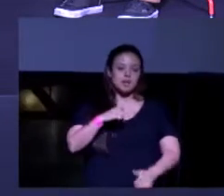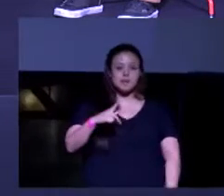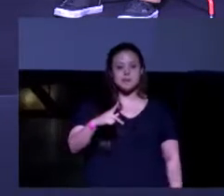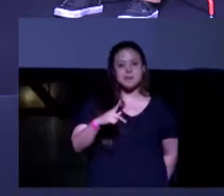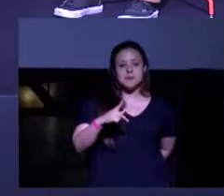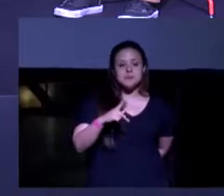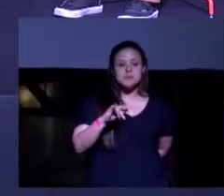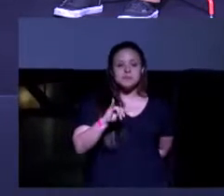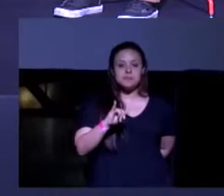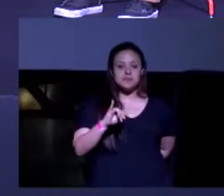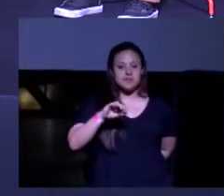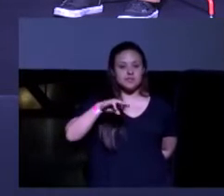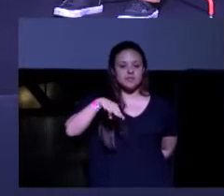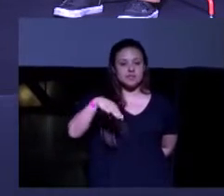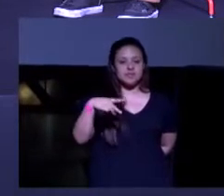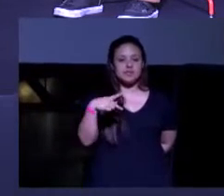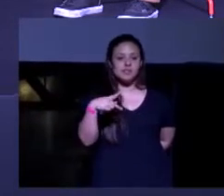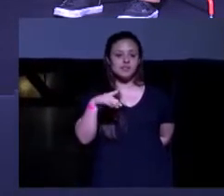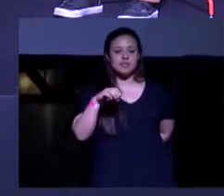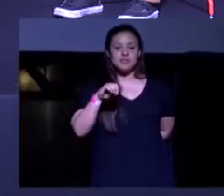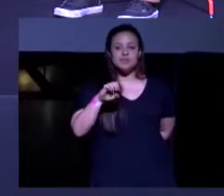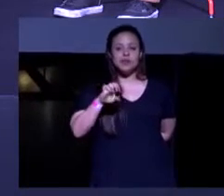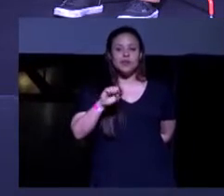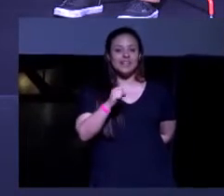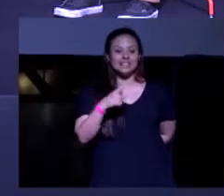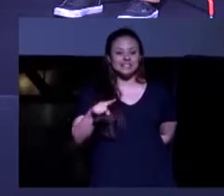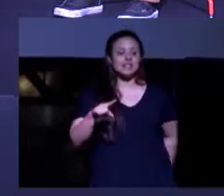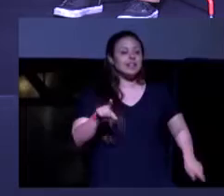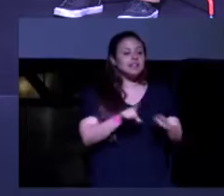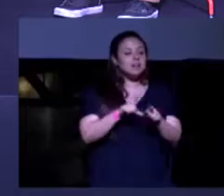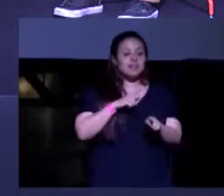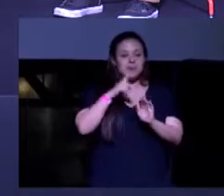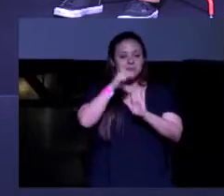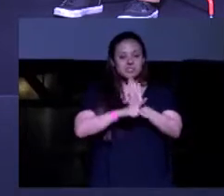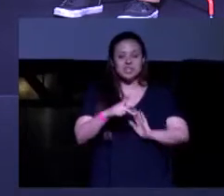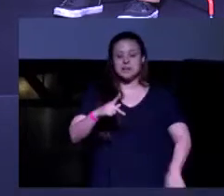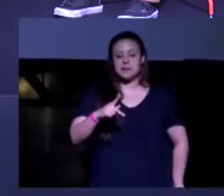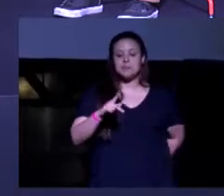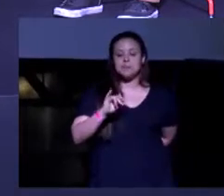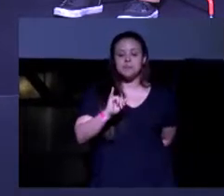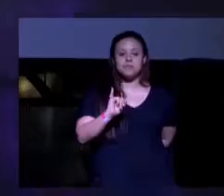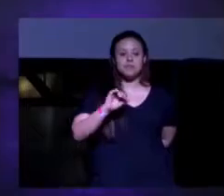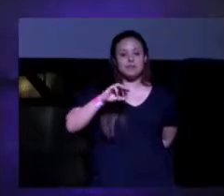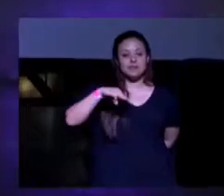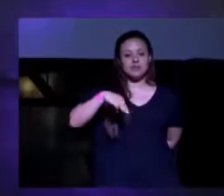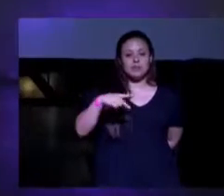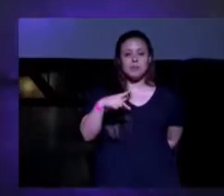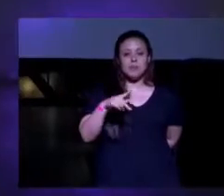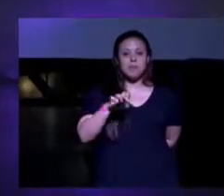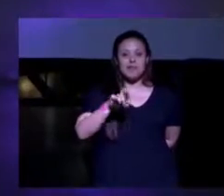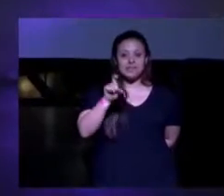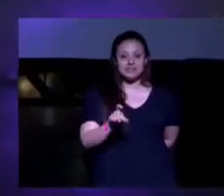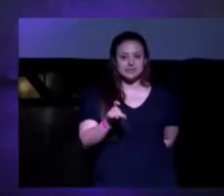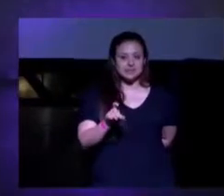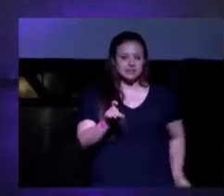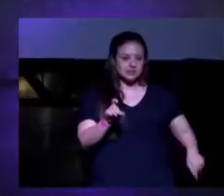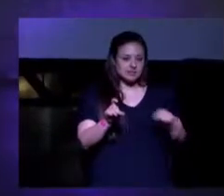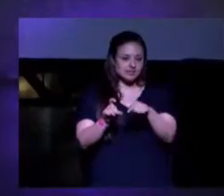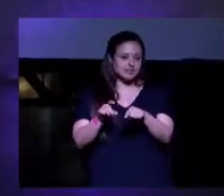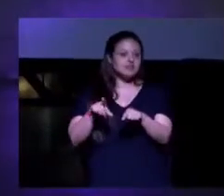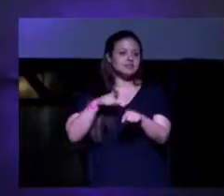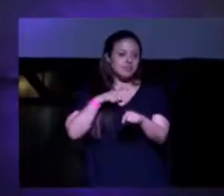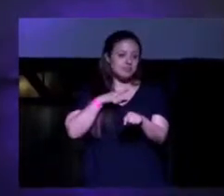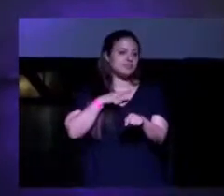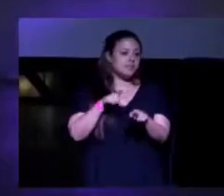galera participar, dá para a galera juntar. Tem o Pimpex também, que é um modo da gente empoderar as pessoas, seja em